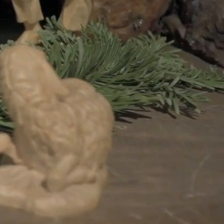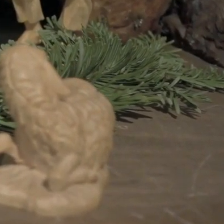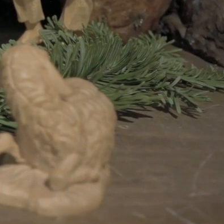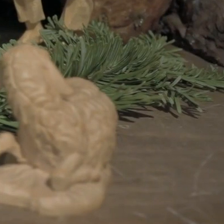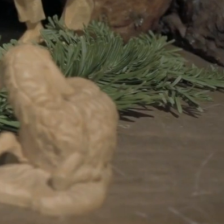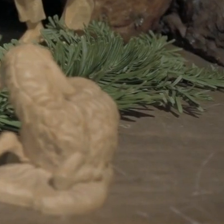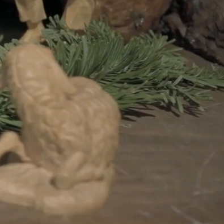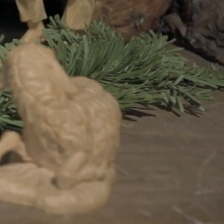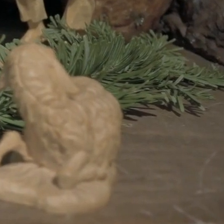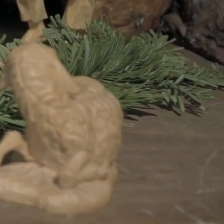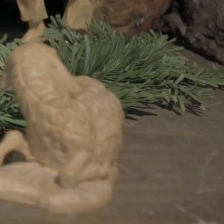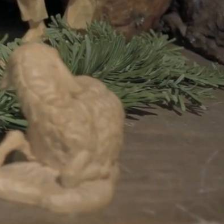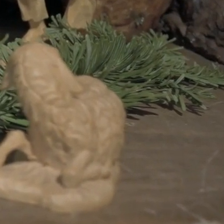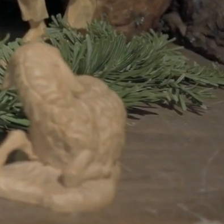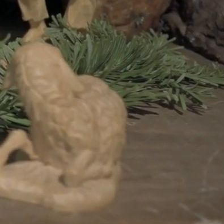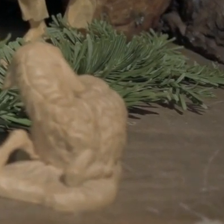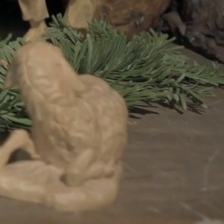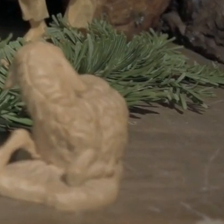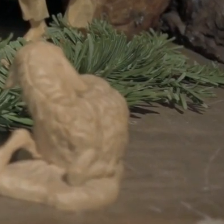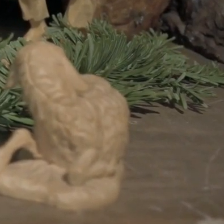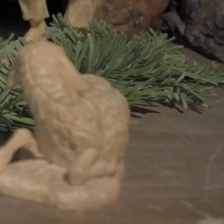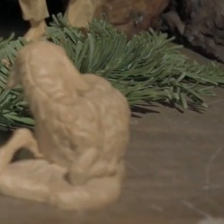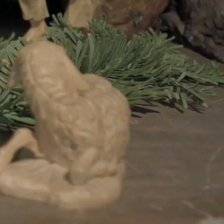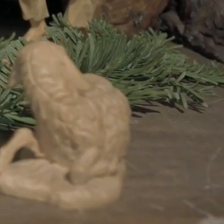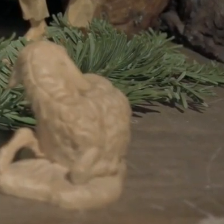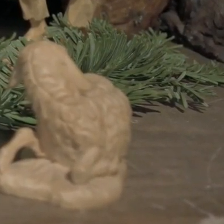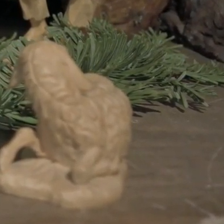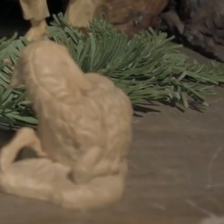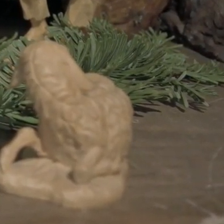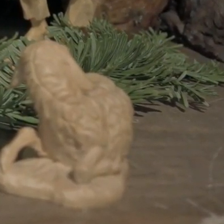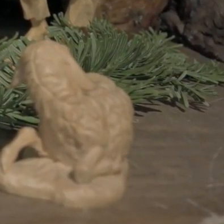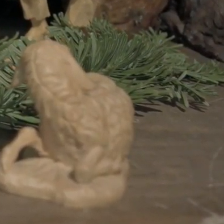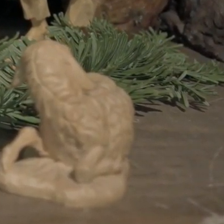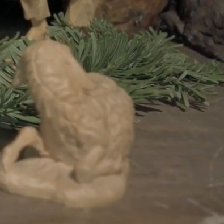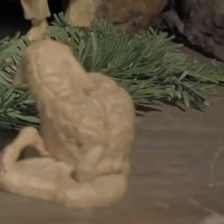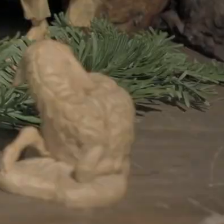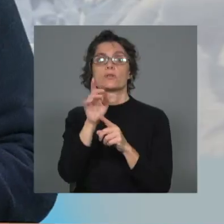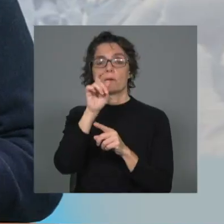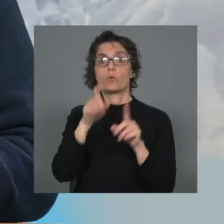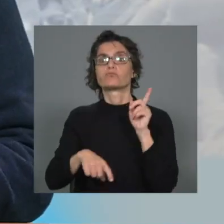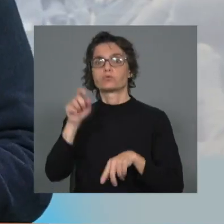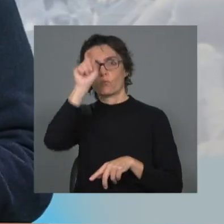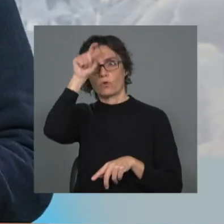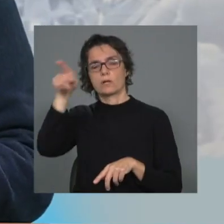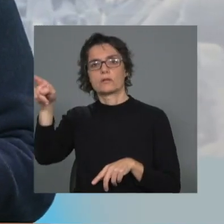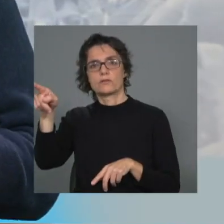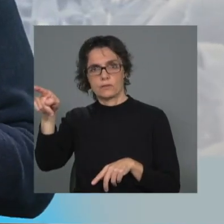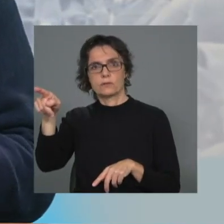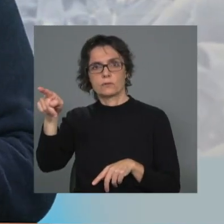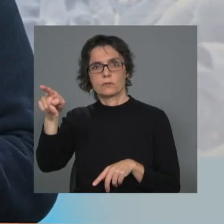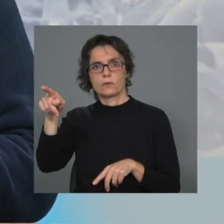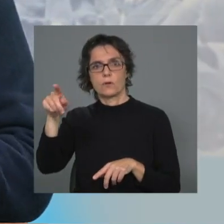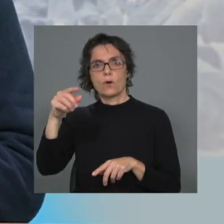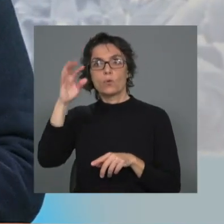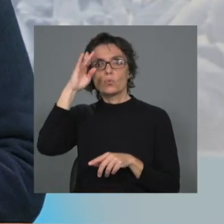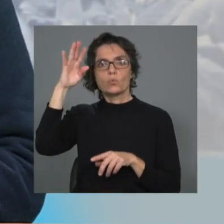Maria. É por isso que também neste contexto do presépio vemos a fuga para o Egito, revelado em sonhos acerca